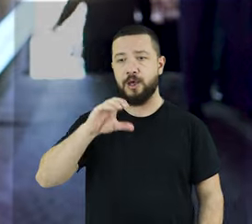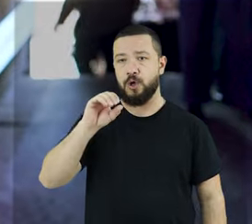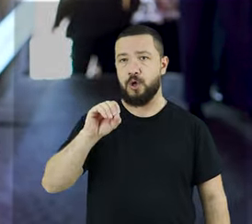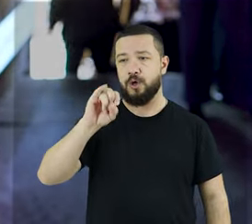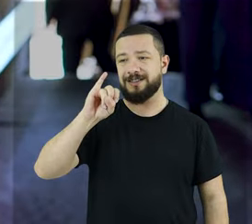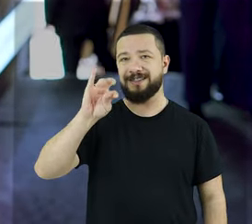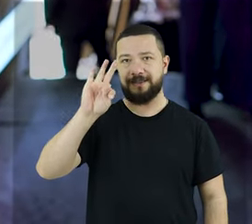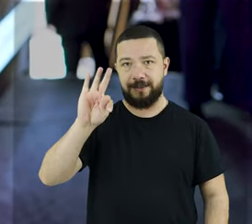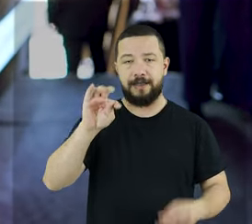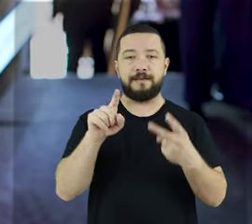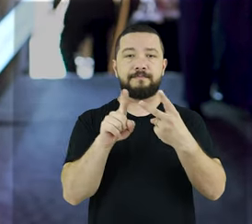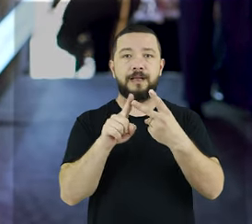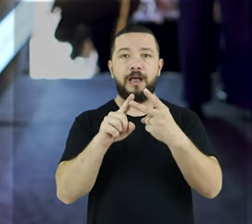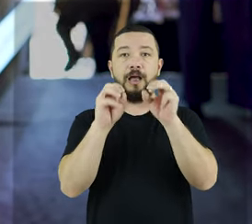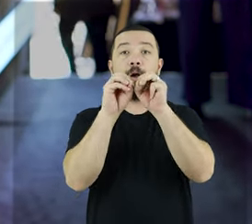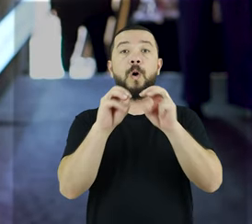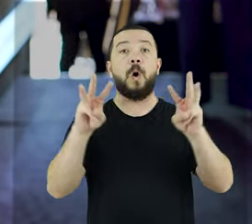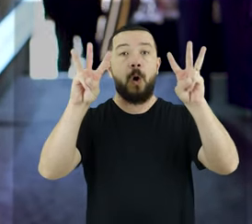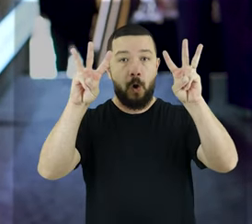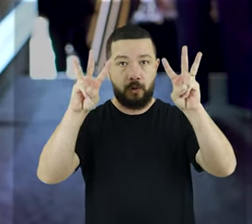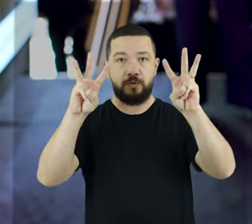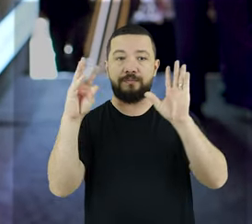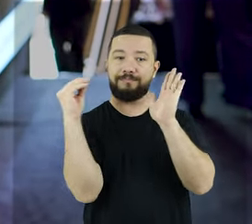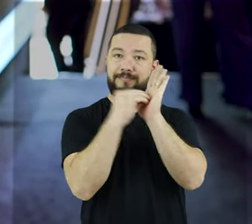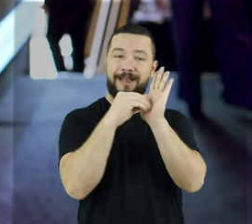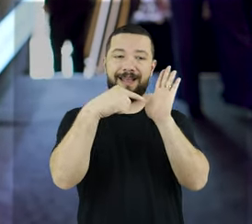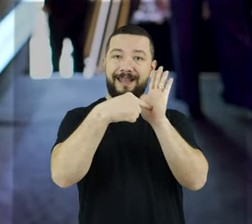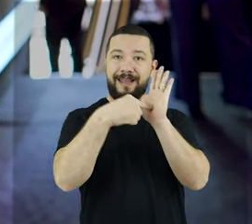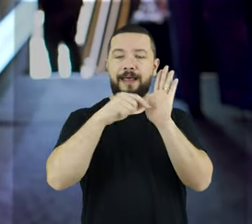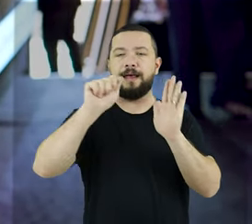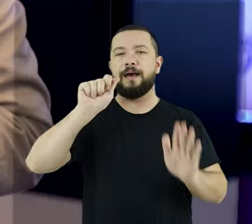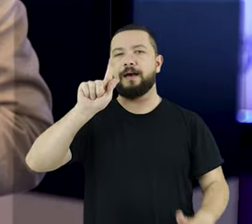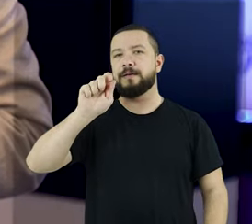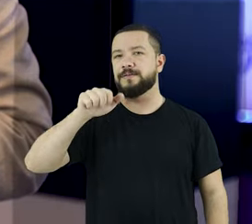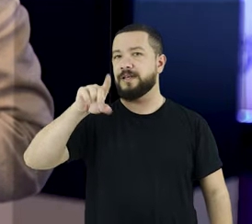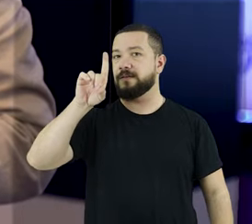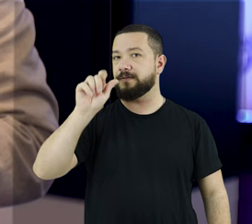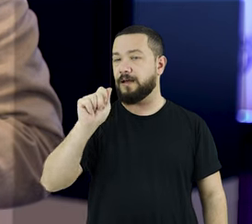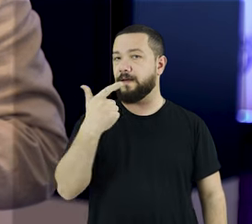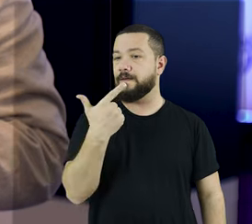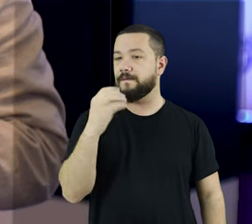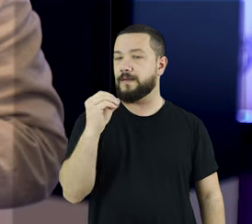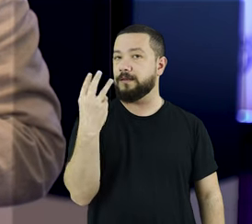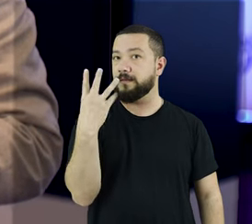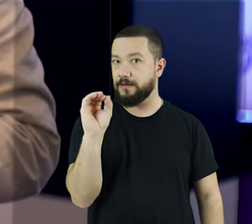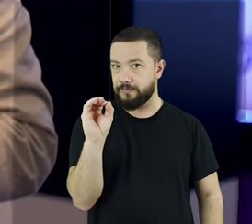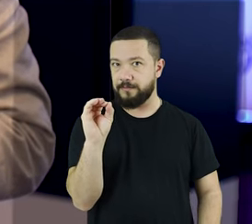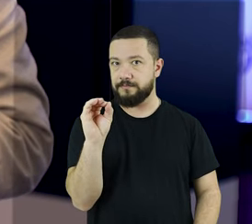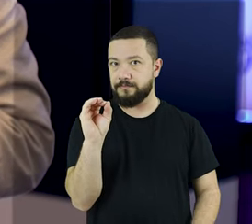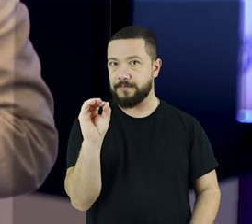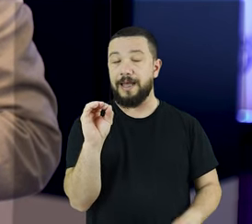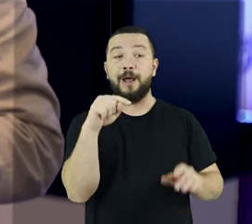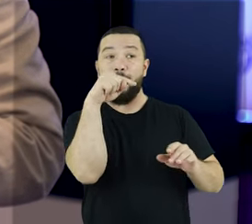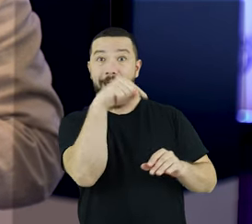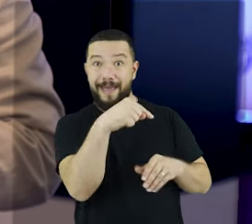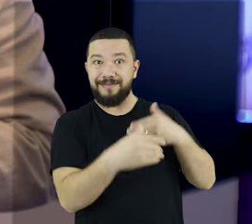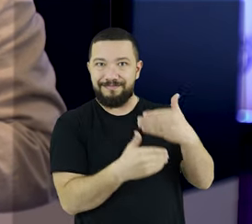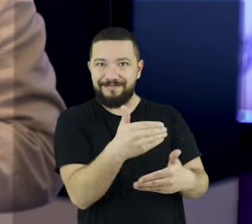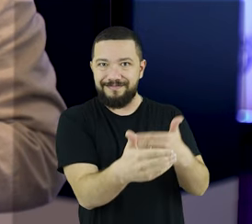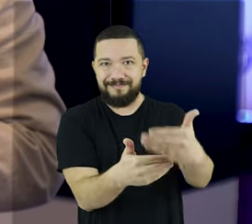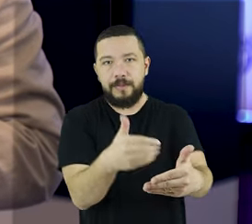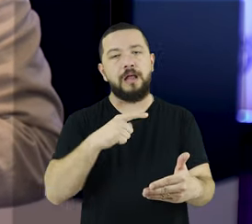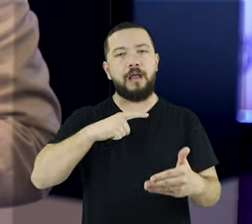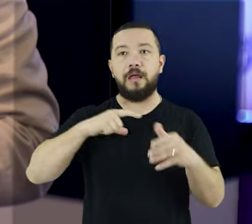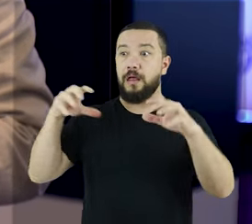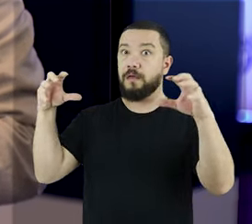e a Organização das Nações Unidas consagram na Agenda 2030. São alguns desses impactos que mudaram radicalmente a forma